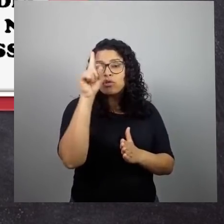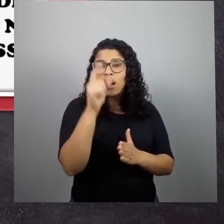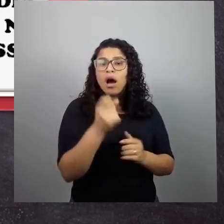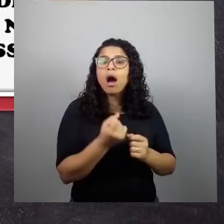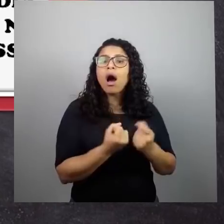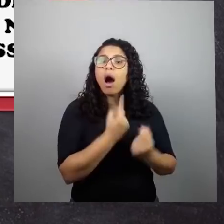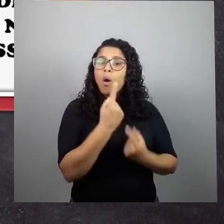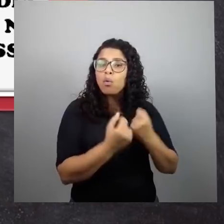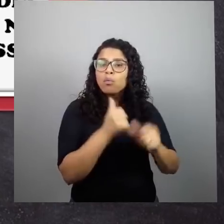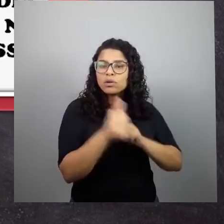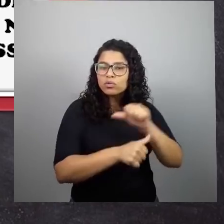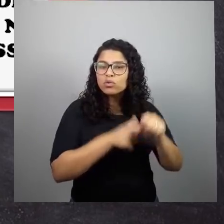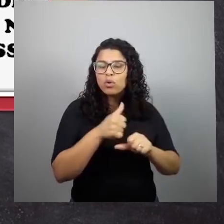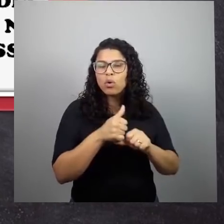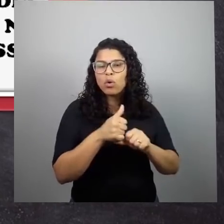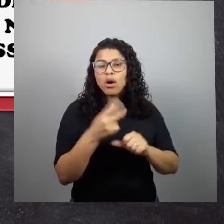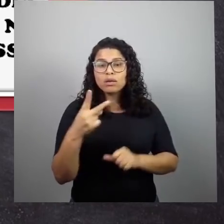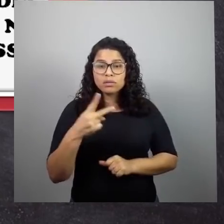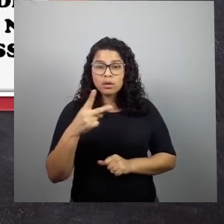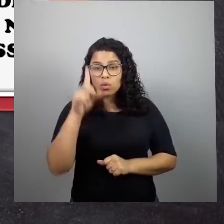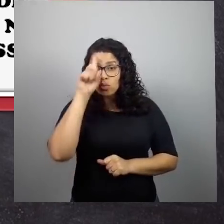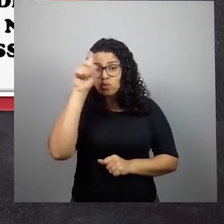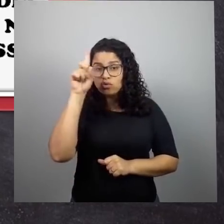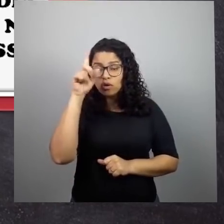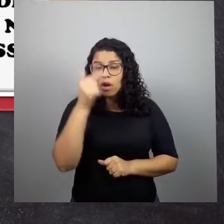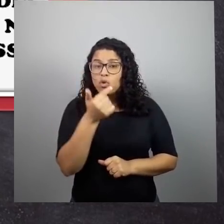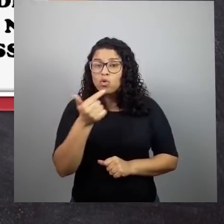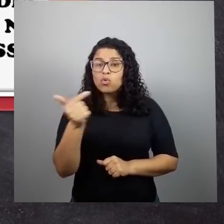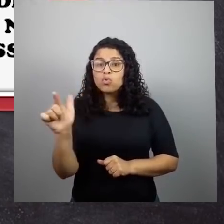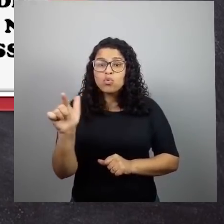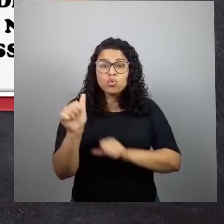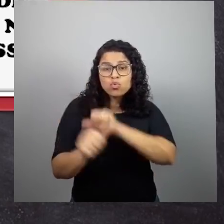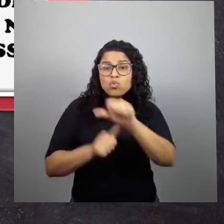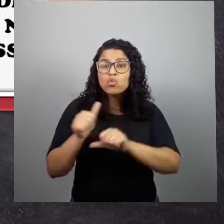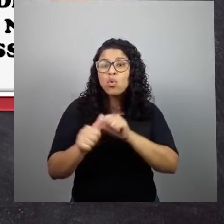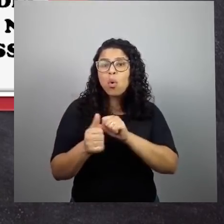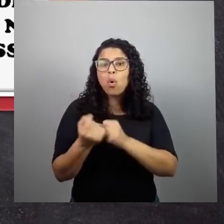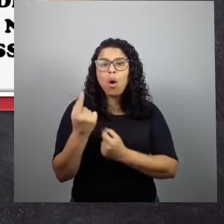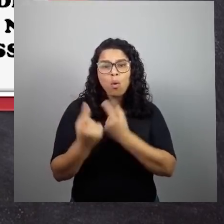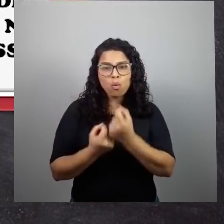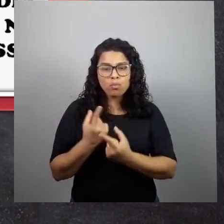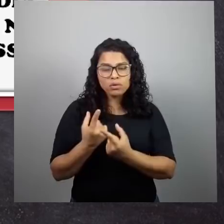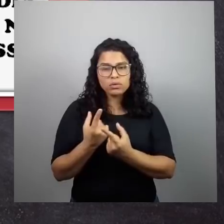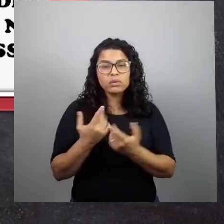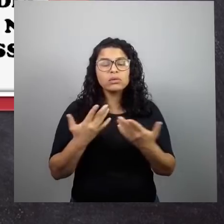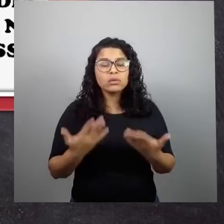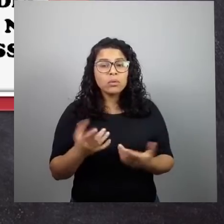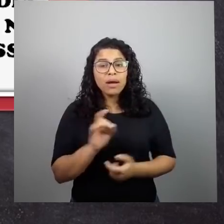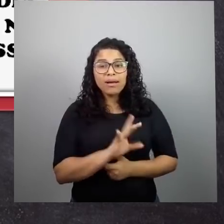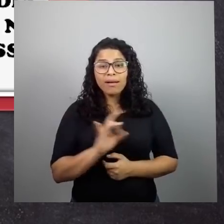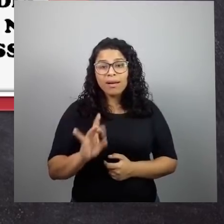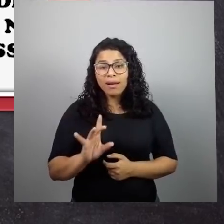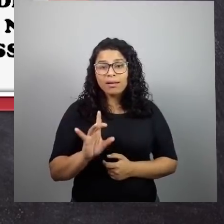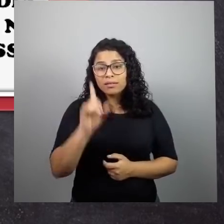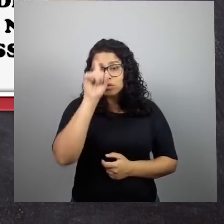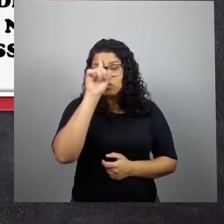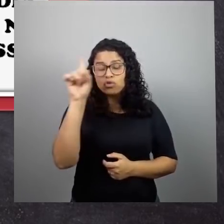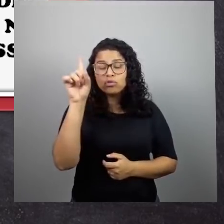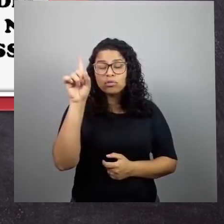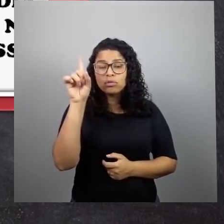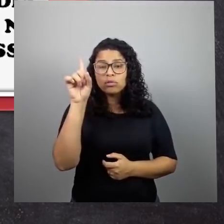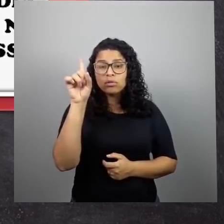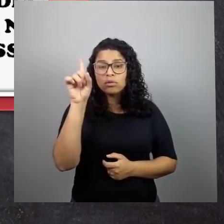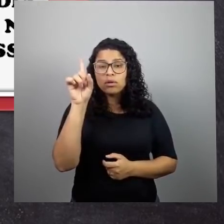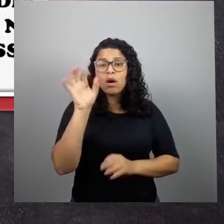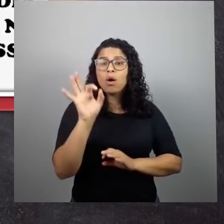no segundo dia. Então, para saber o total de telhas do conserto, eu tenho que saber quantas telhas foram utilizadas em cada dia